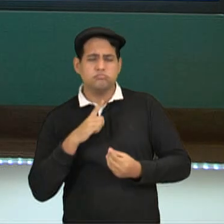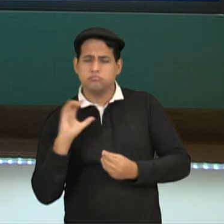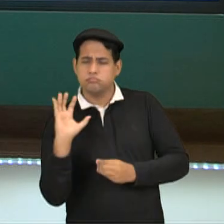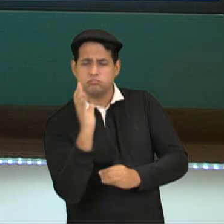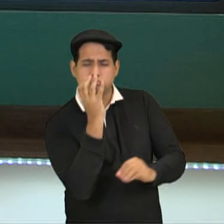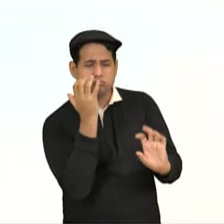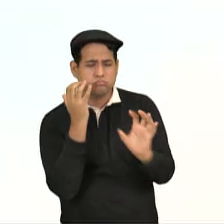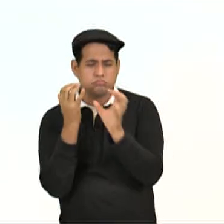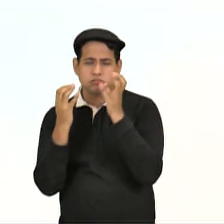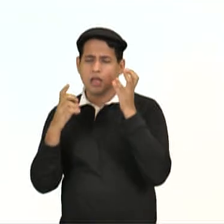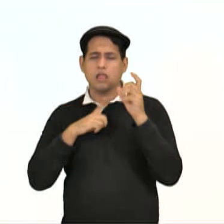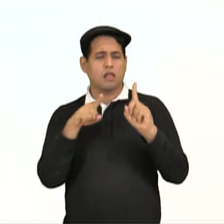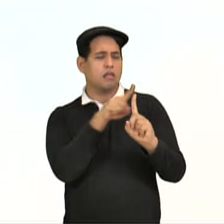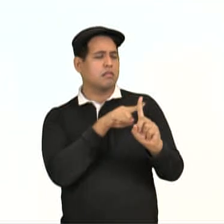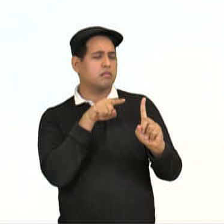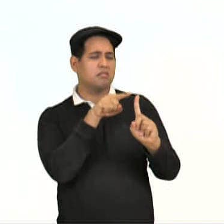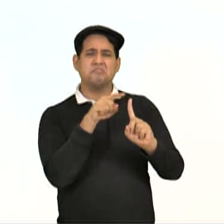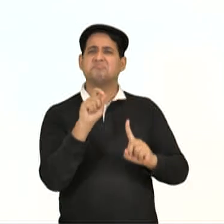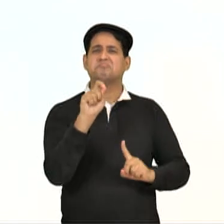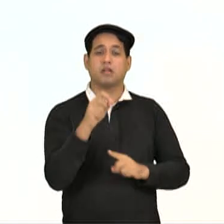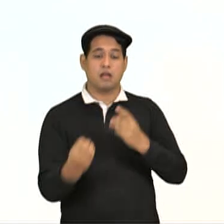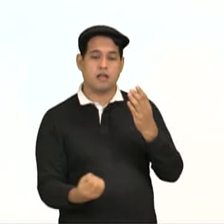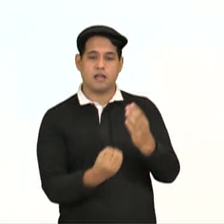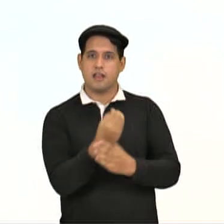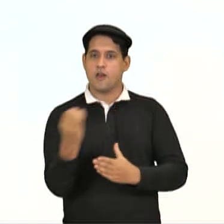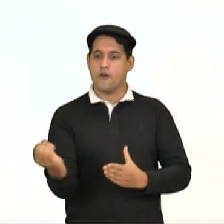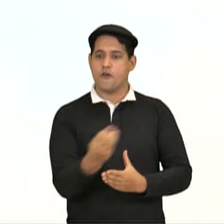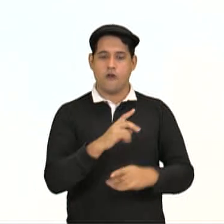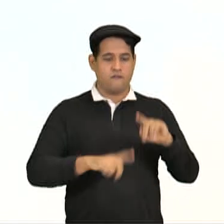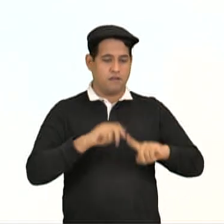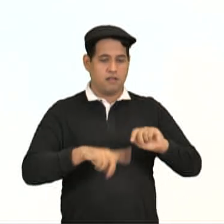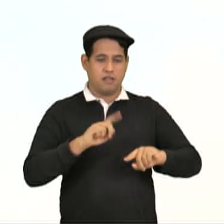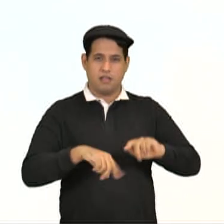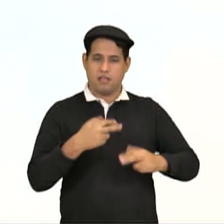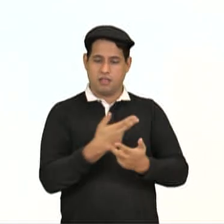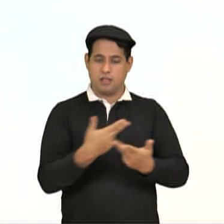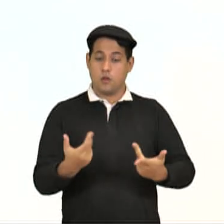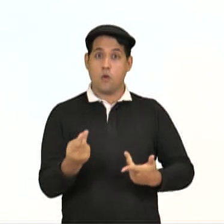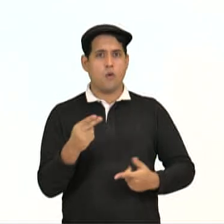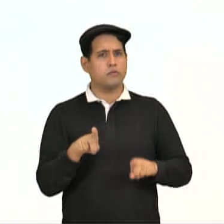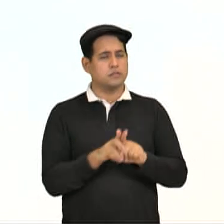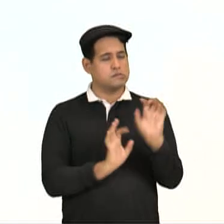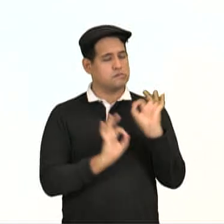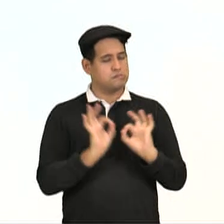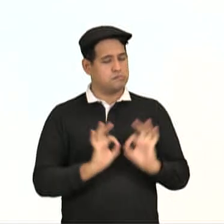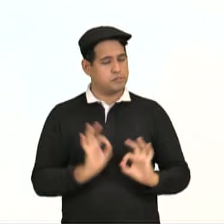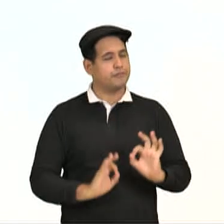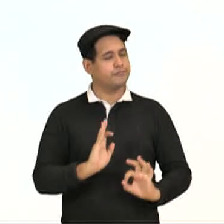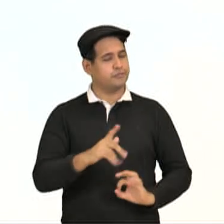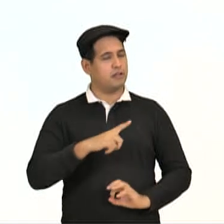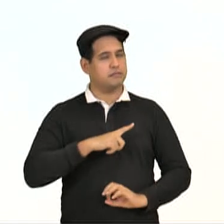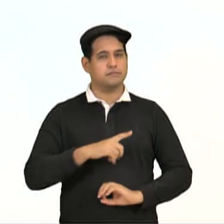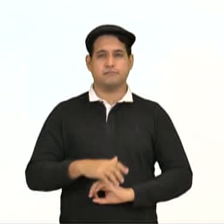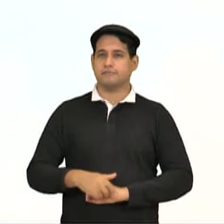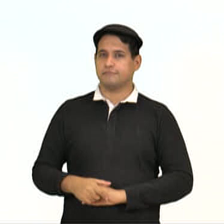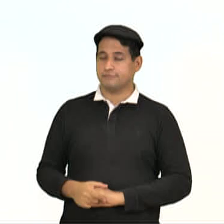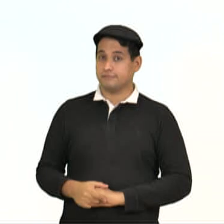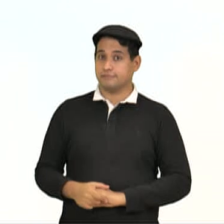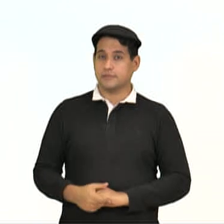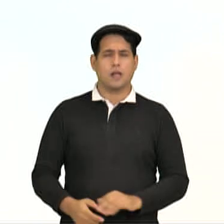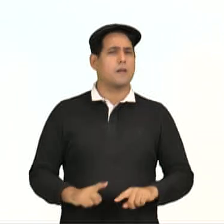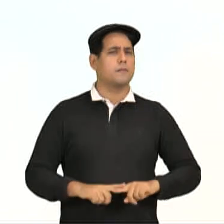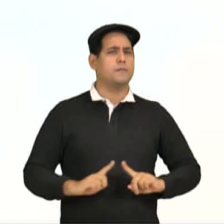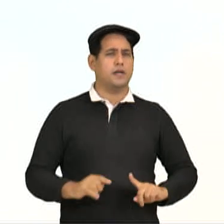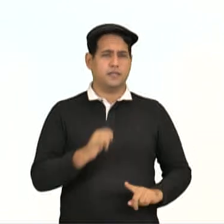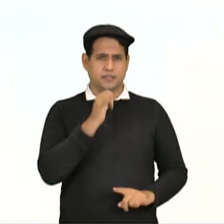natureza. Tem como objetivo elaborar novos produtos ou ajustar os já existentes. Agora,